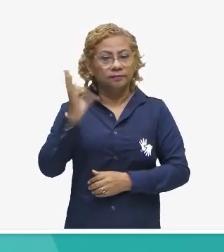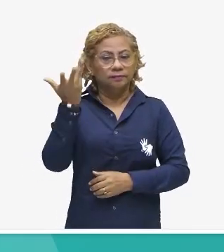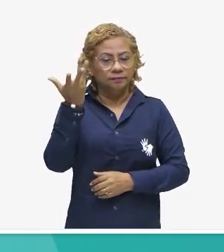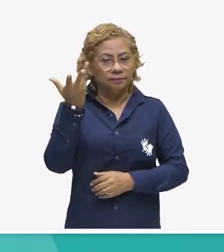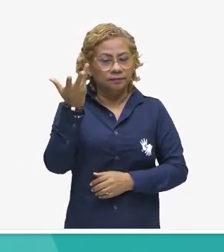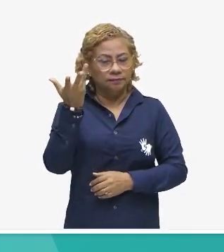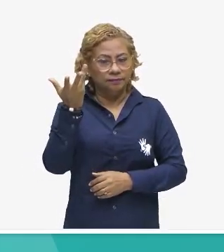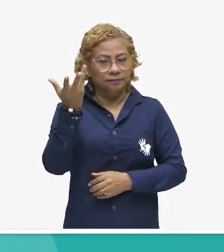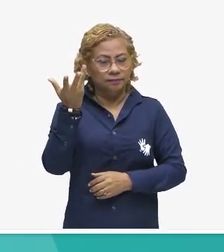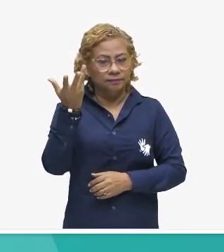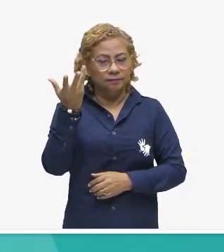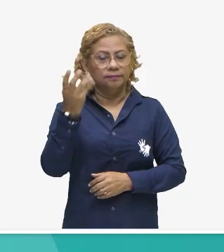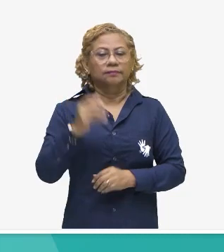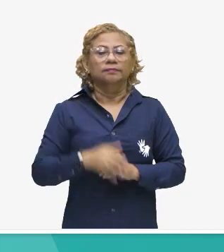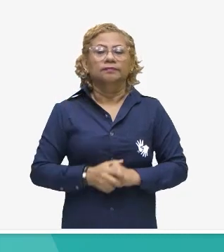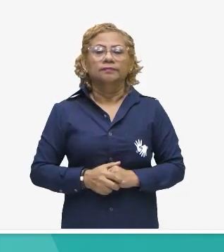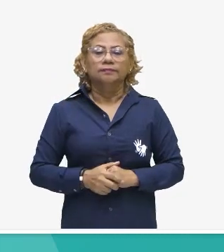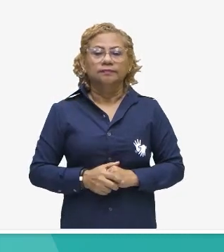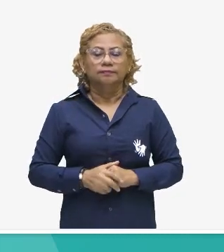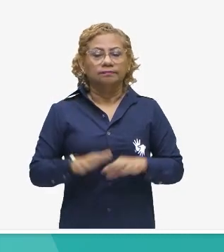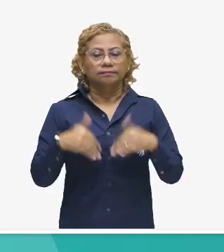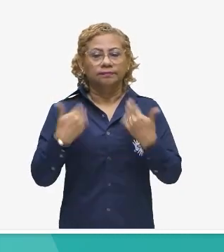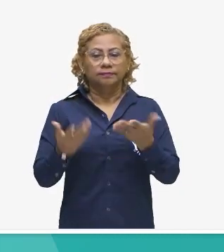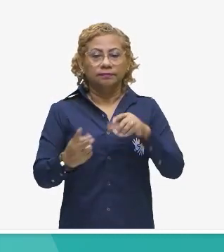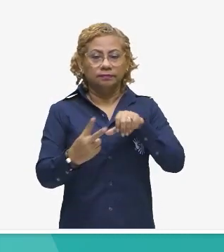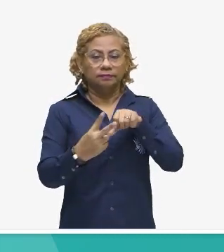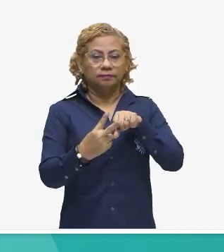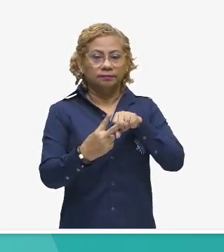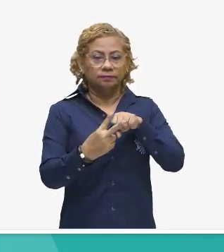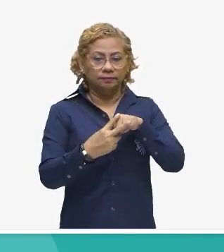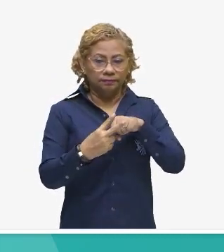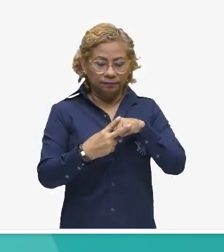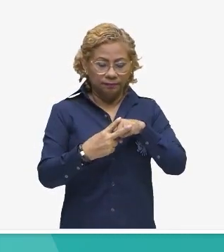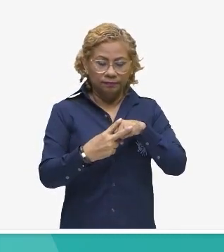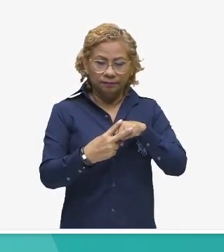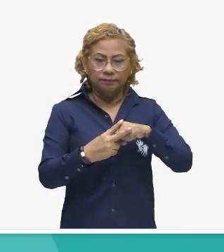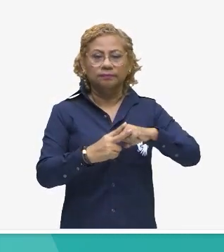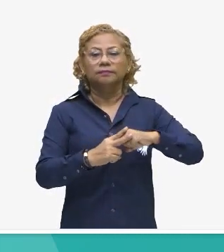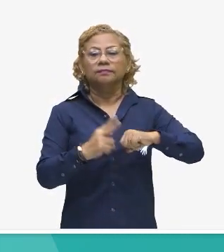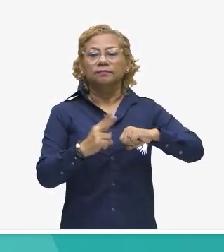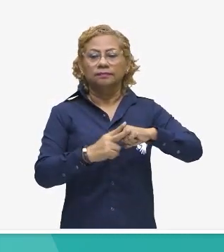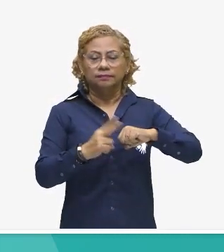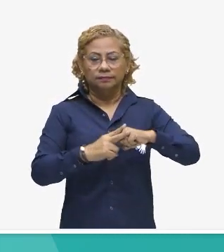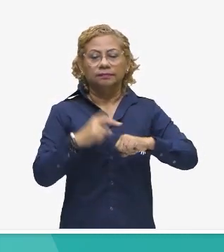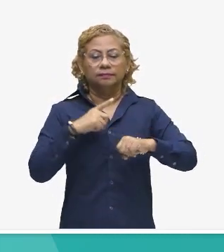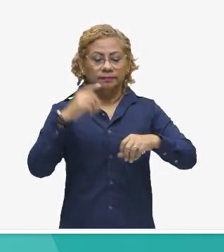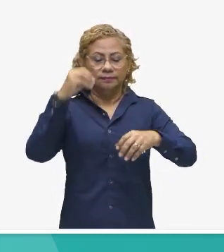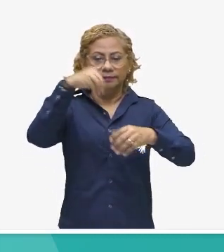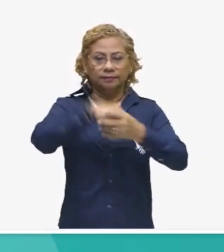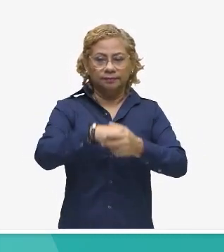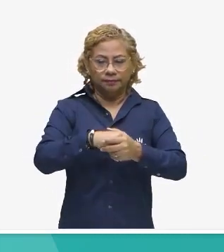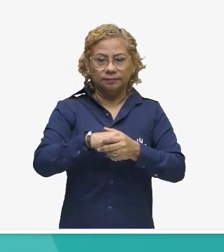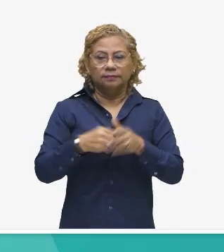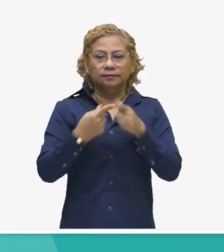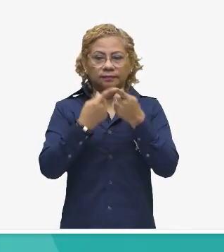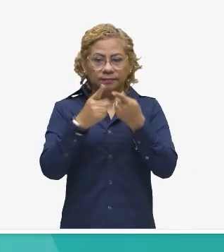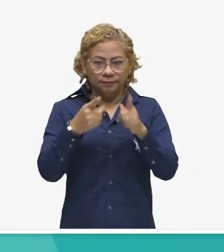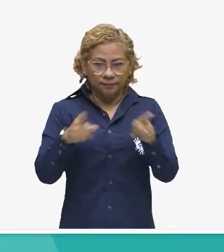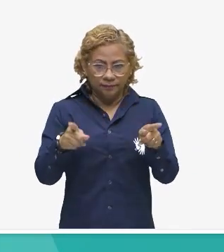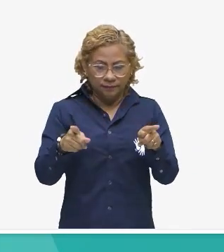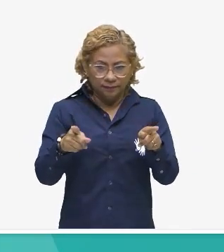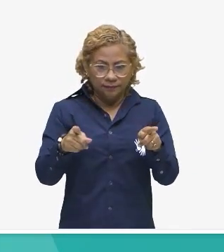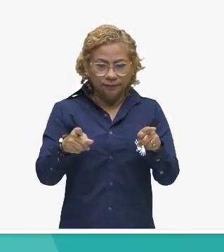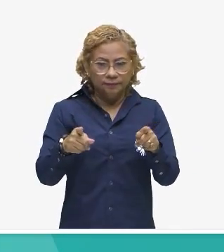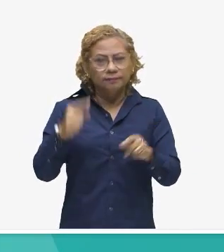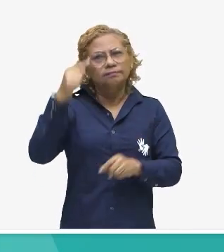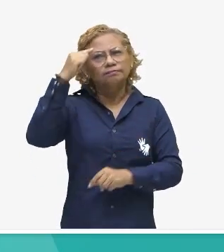ser. Então, os verbos, eles pertencem à classe gramatical que dão ideia